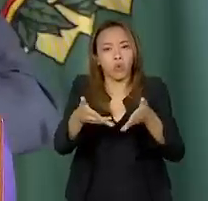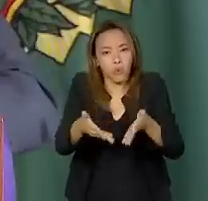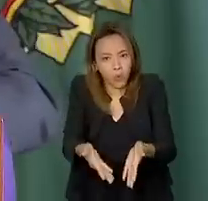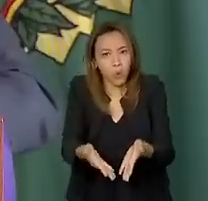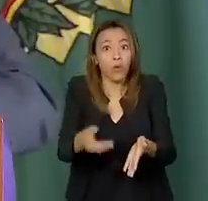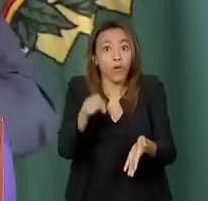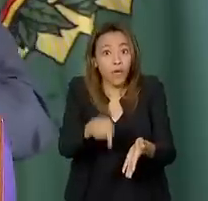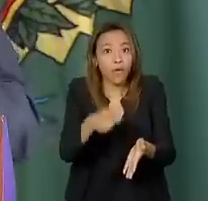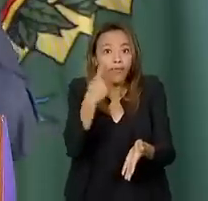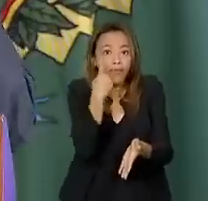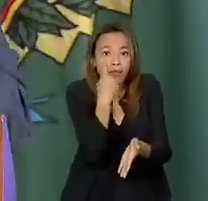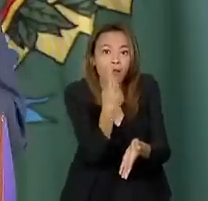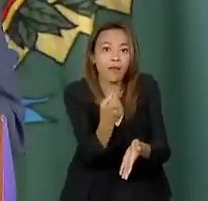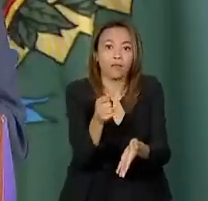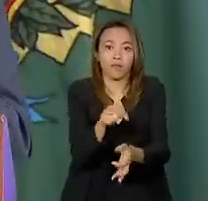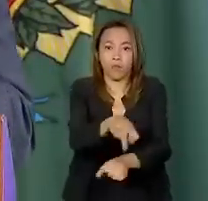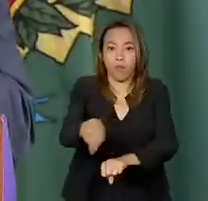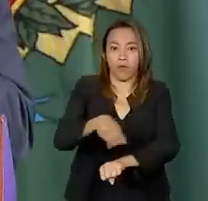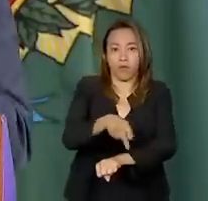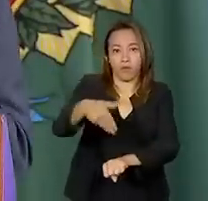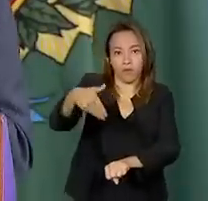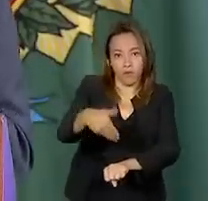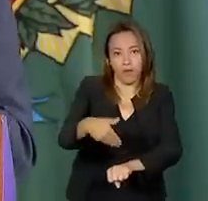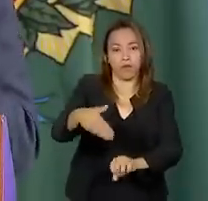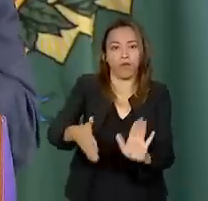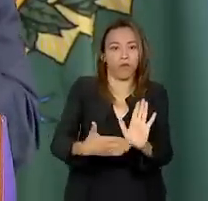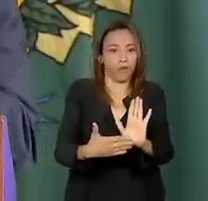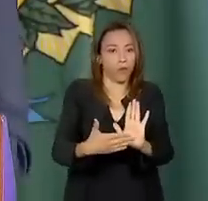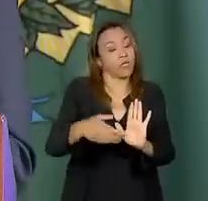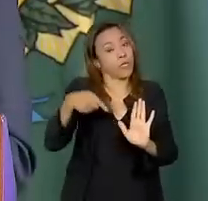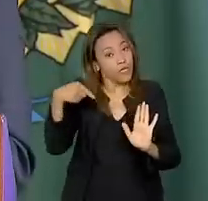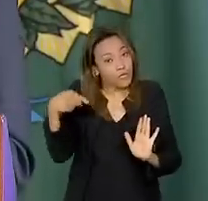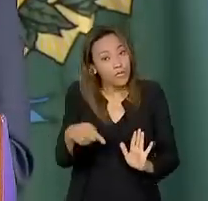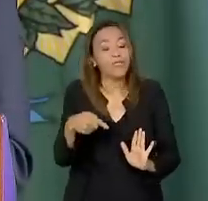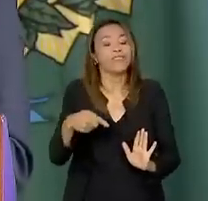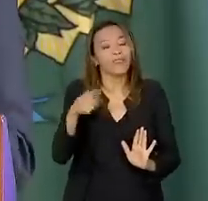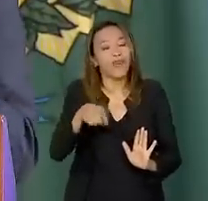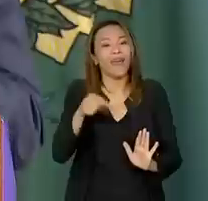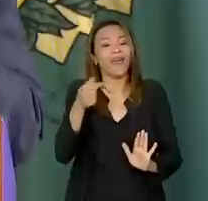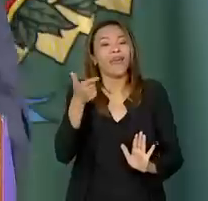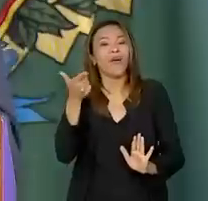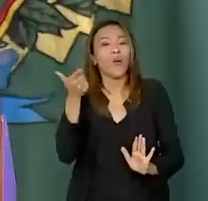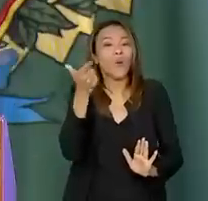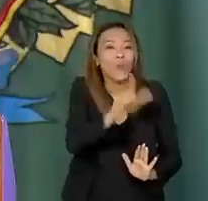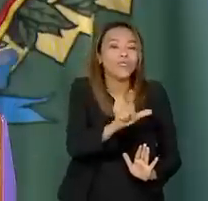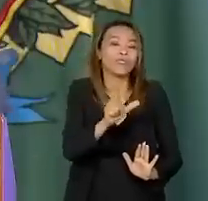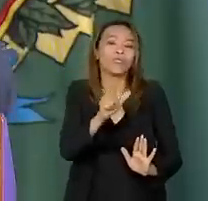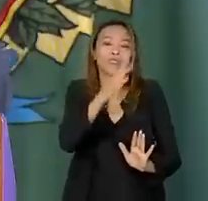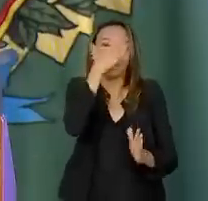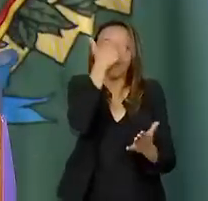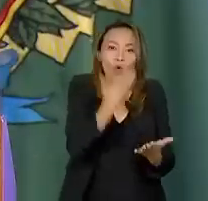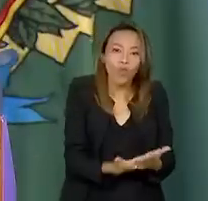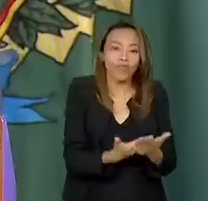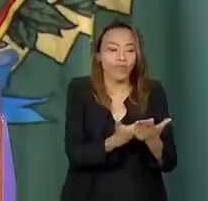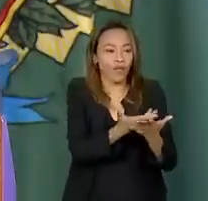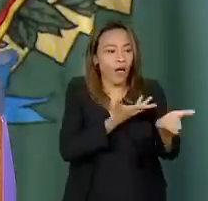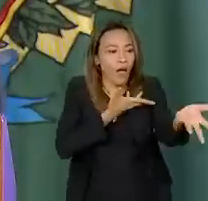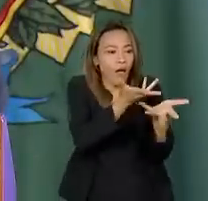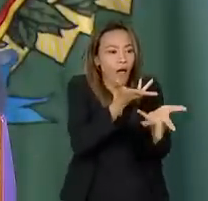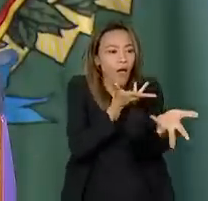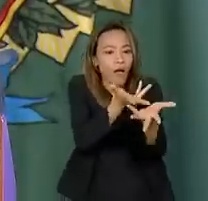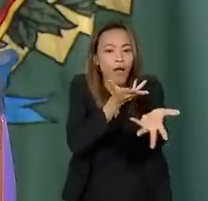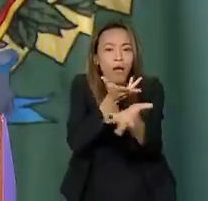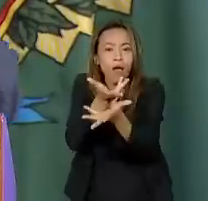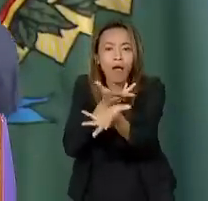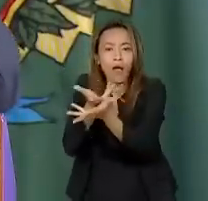de interesse do país. Isso chama-se conquistar credibilidade. E credibilidade a gente